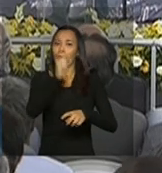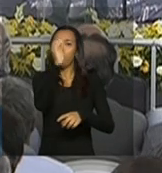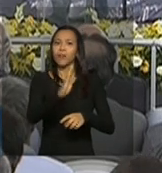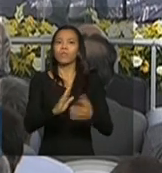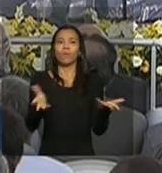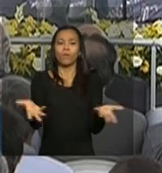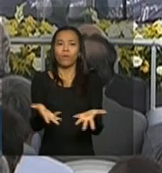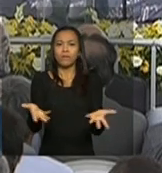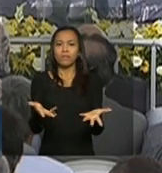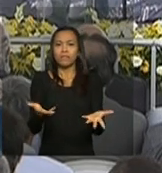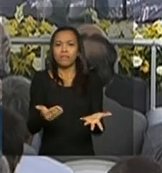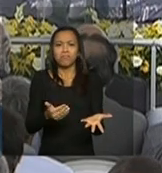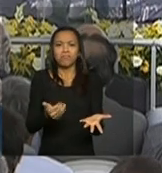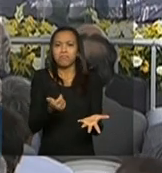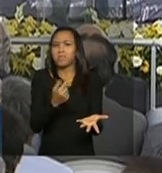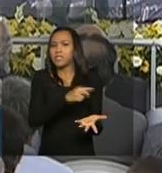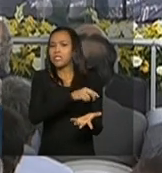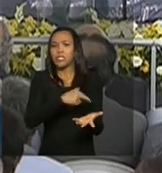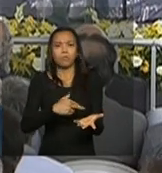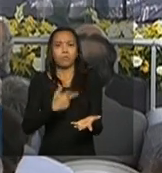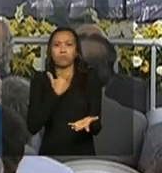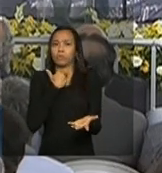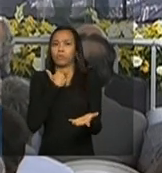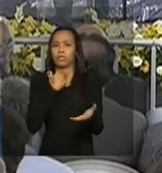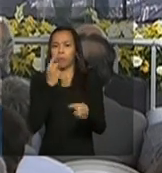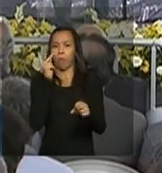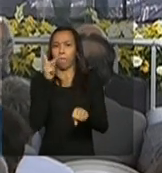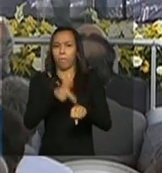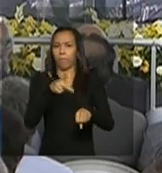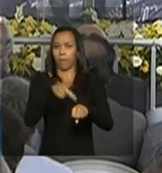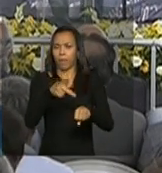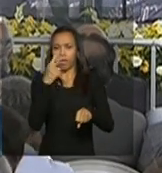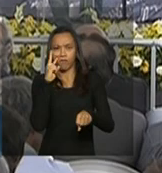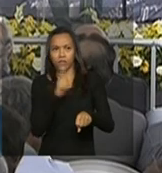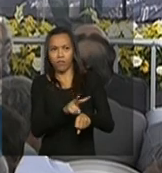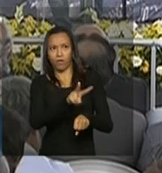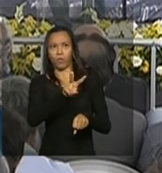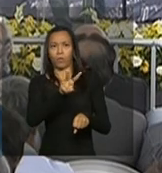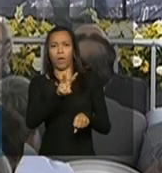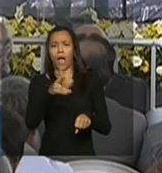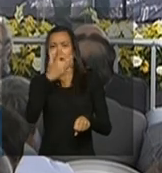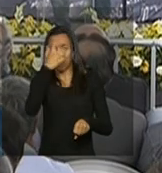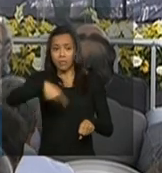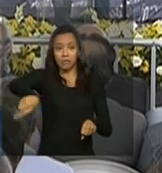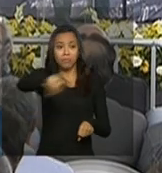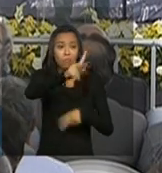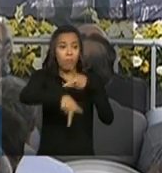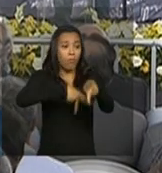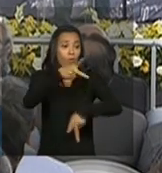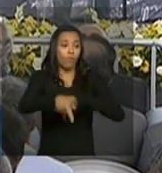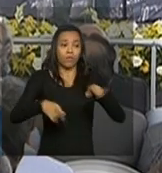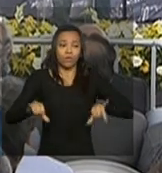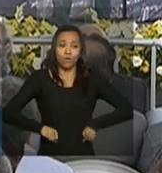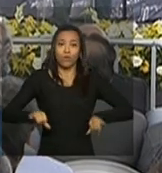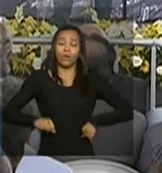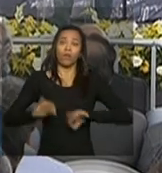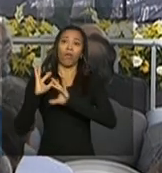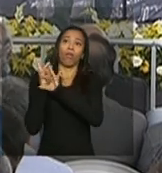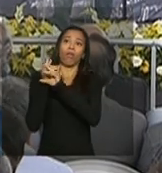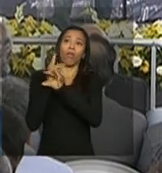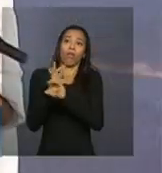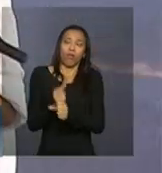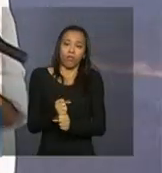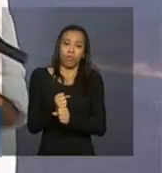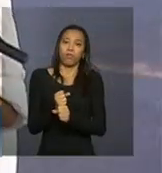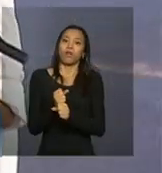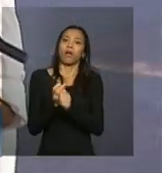poderia derrubar uma perimetral dessa. A gente sabe que a população da cidade está sofrendo ao longo desses últimos anos aí. Eu